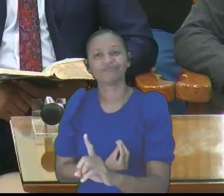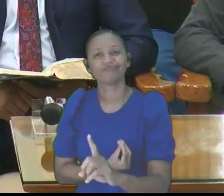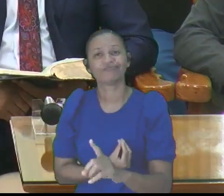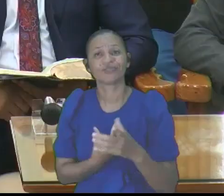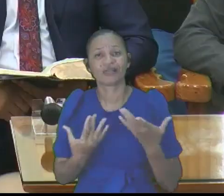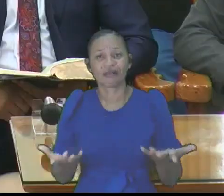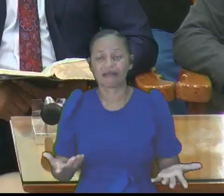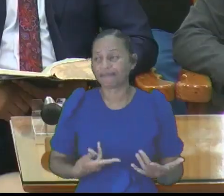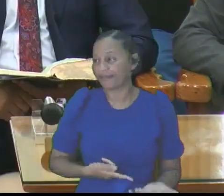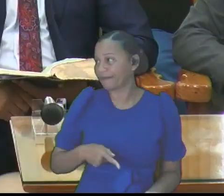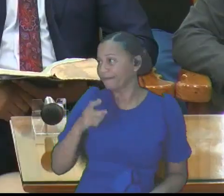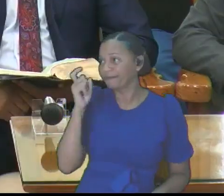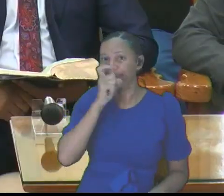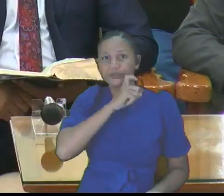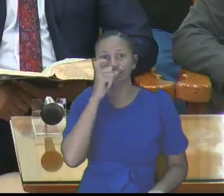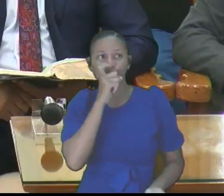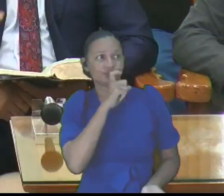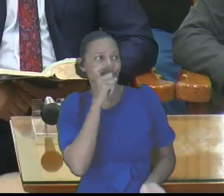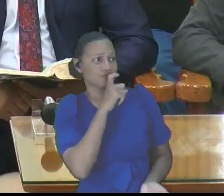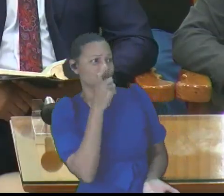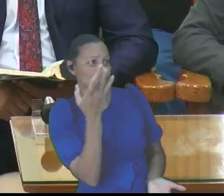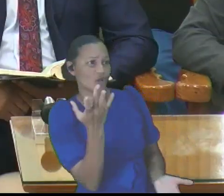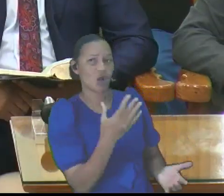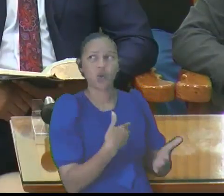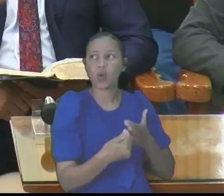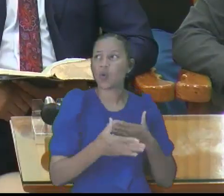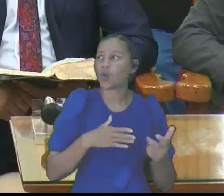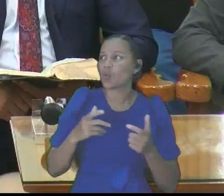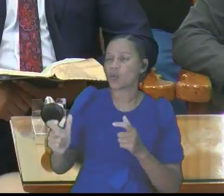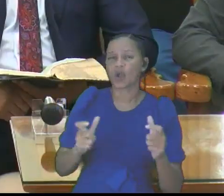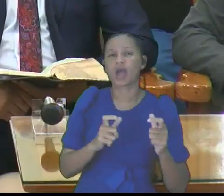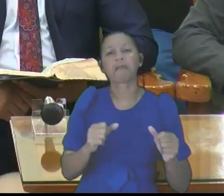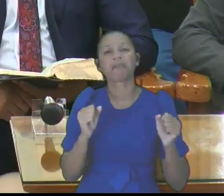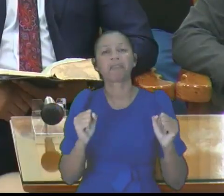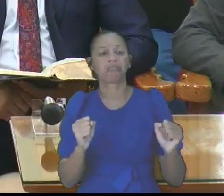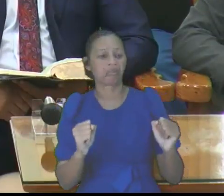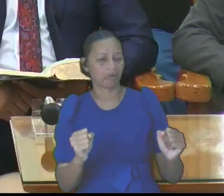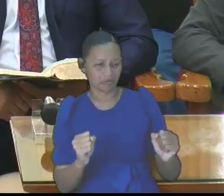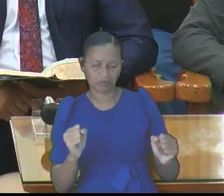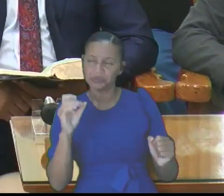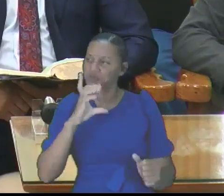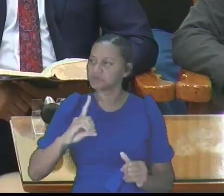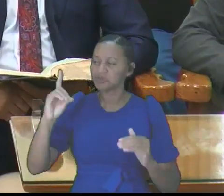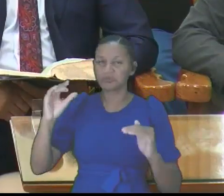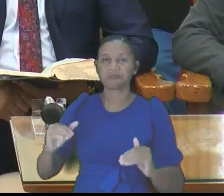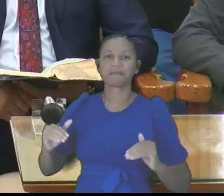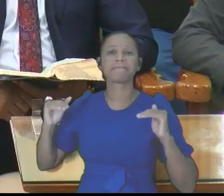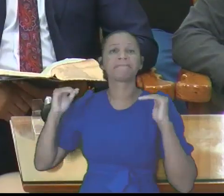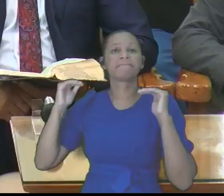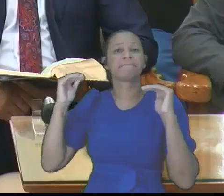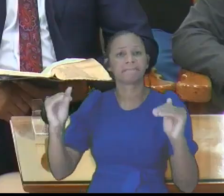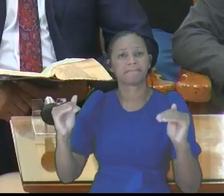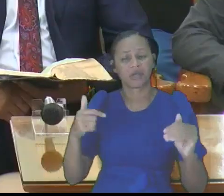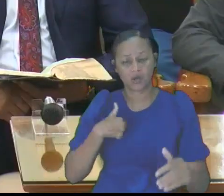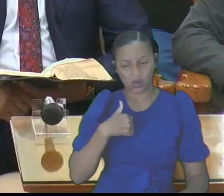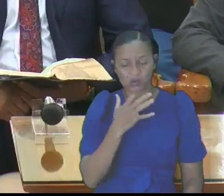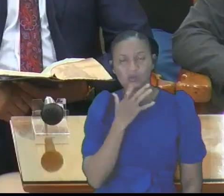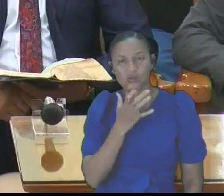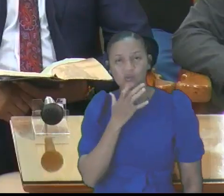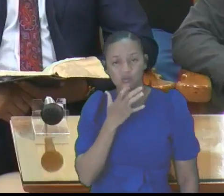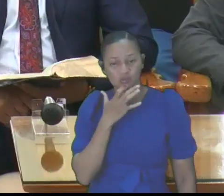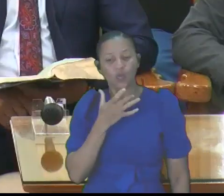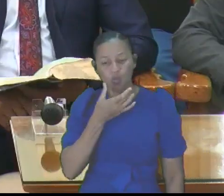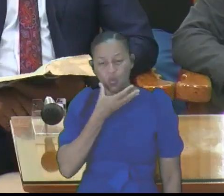Então essa falácia de que você pode ser salvo em qualquer lugar, pode, meu filho. Deus é soberano. Eu conheci um homem que